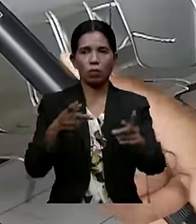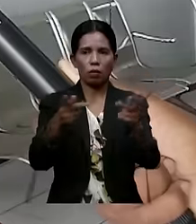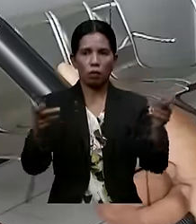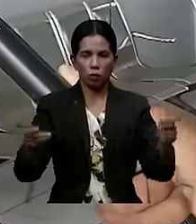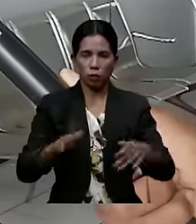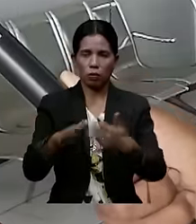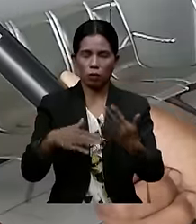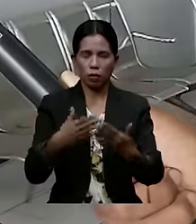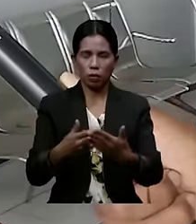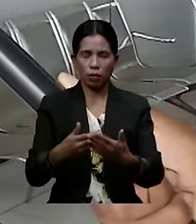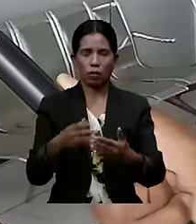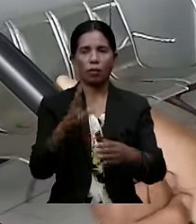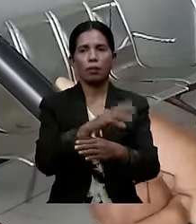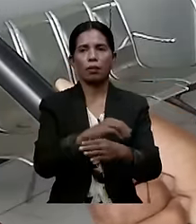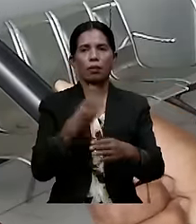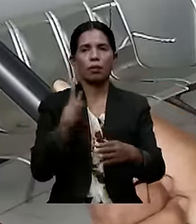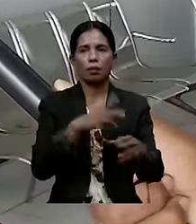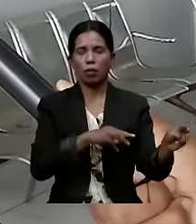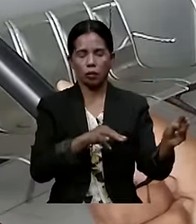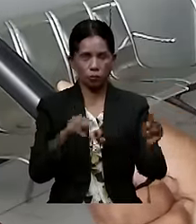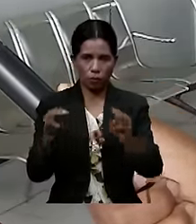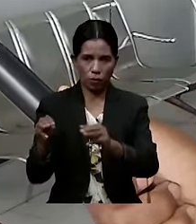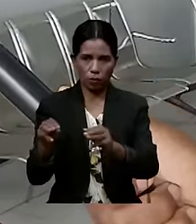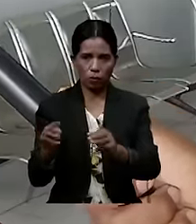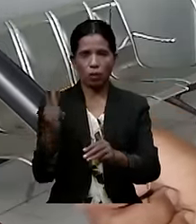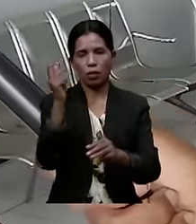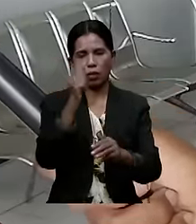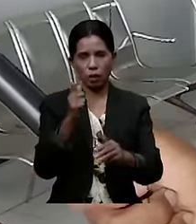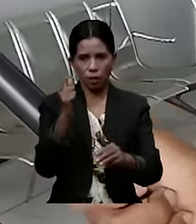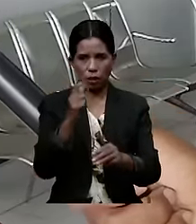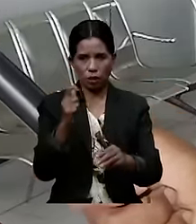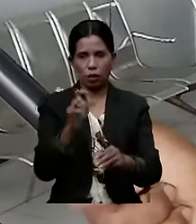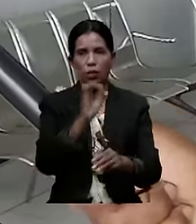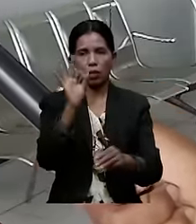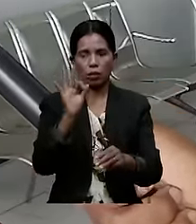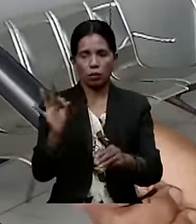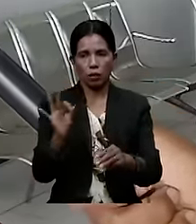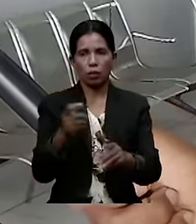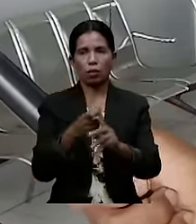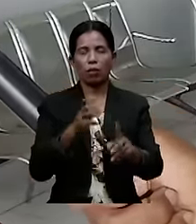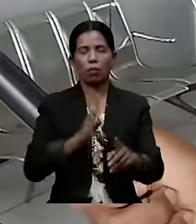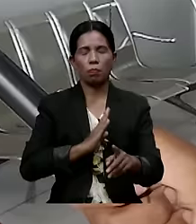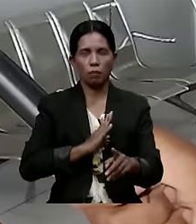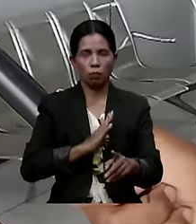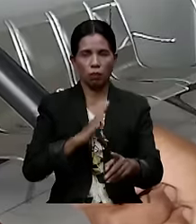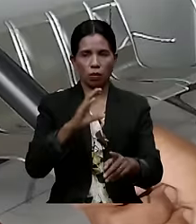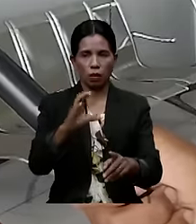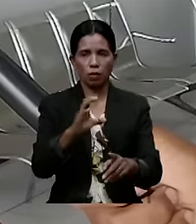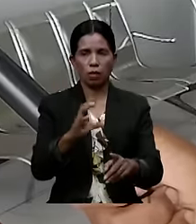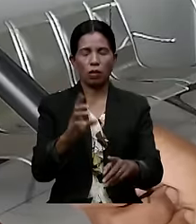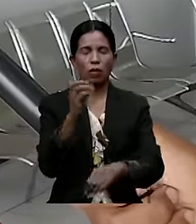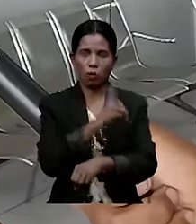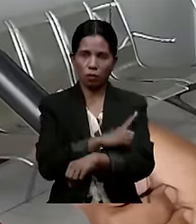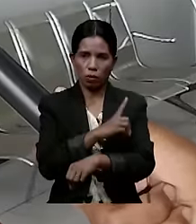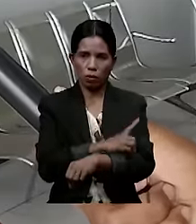mai bazar bako mai be itamu dafali de tida terso sesta ne so bako bilane maka bazar ne loron